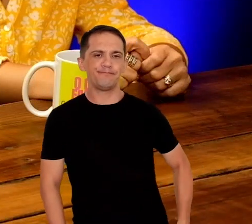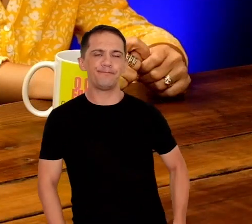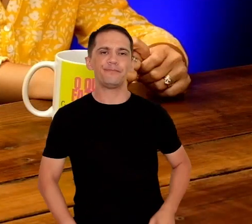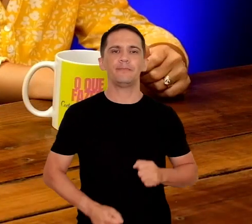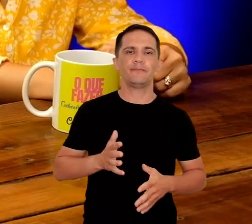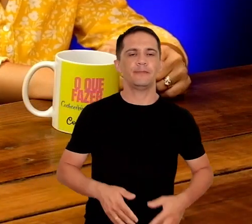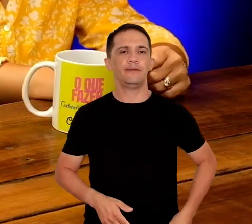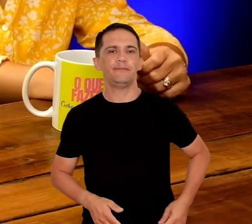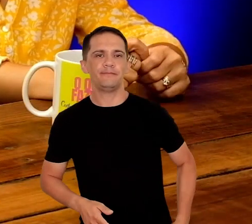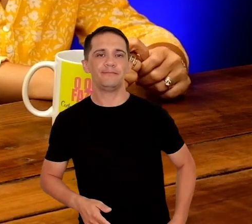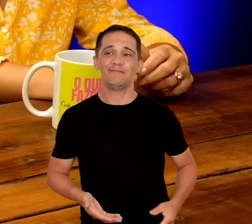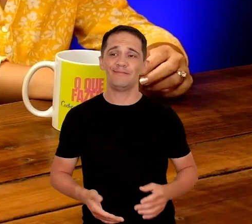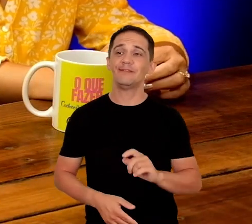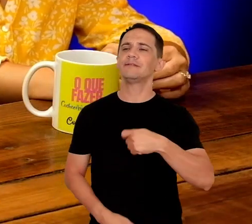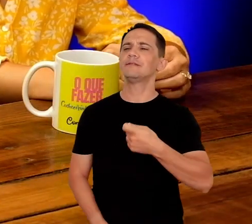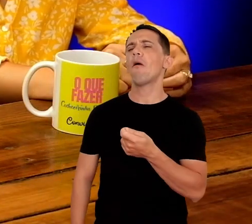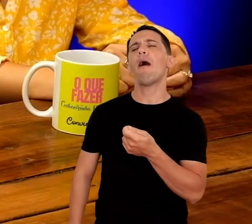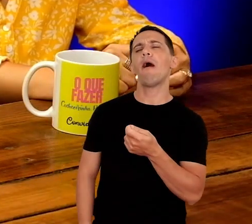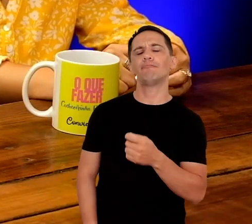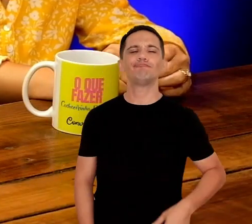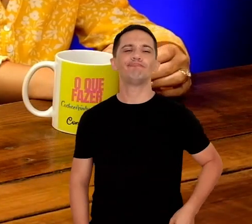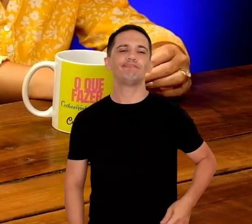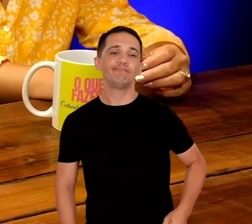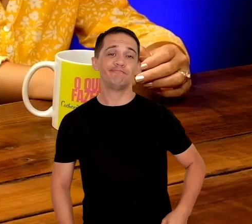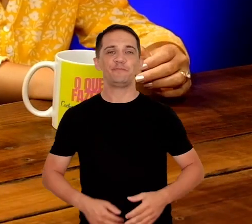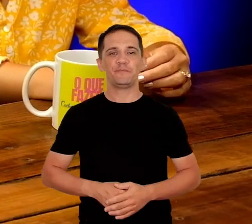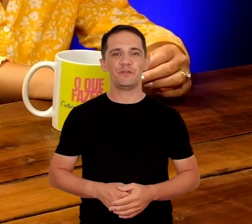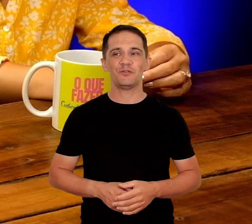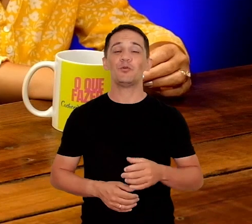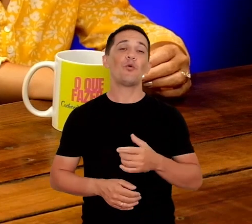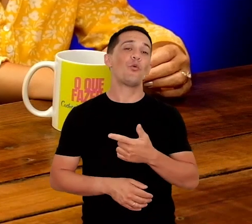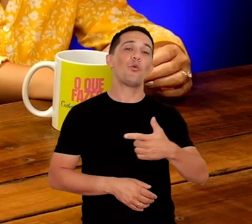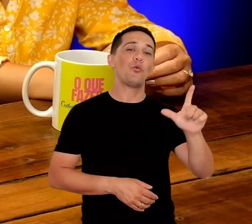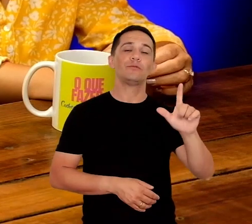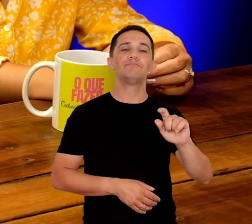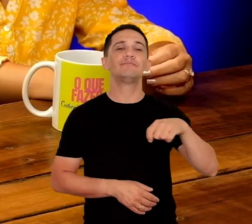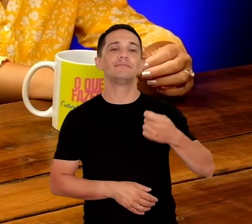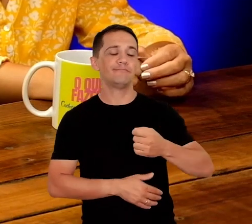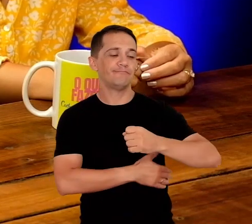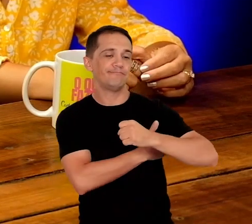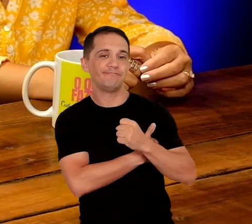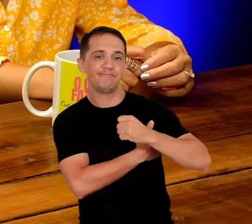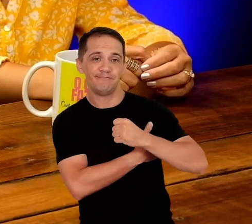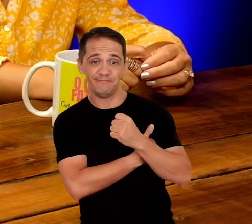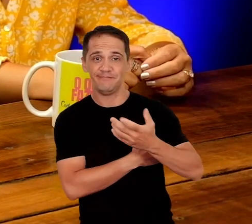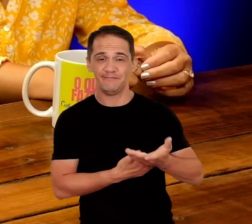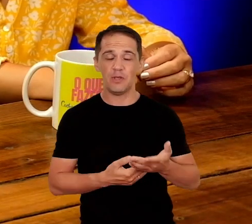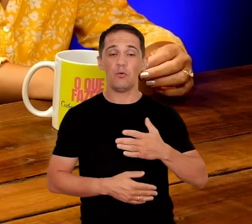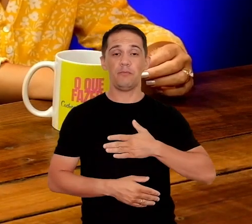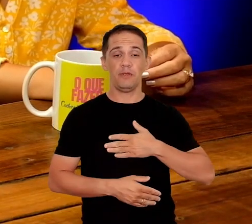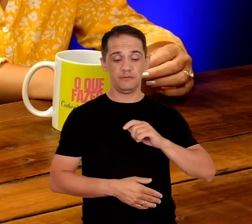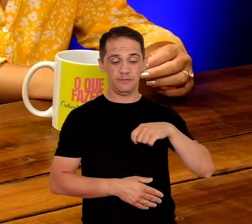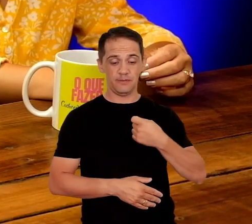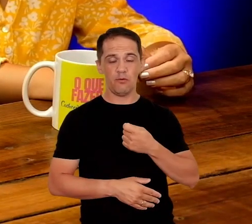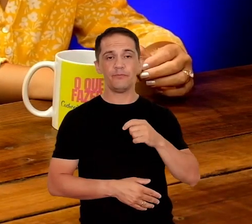dele ficava assim, né? O meu, por exemplo, é assim, o L, e tenho duas pintinhas, não sei se é desse lado ou